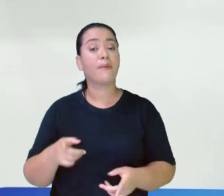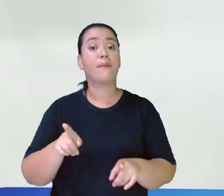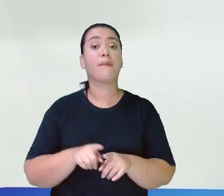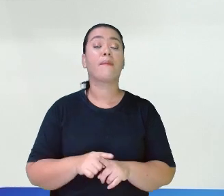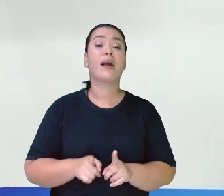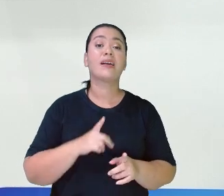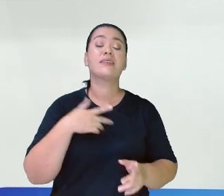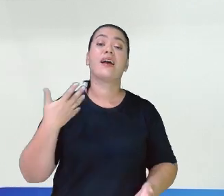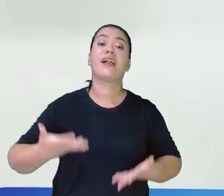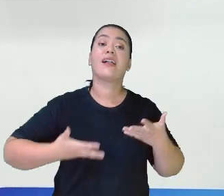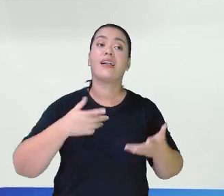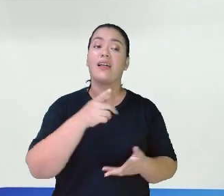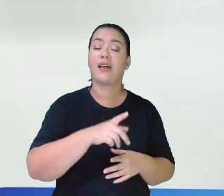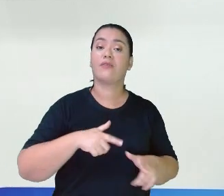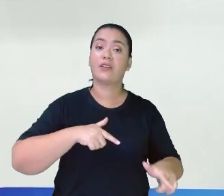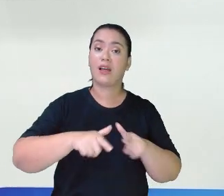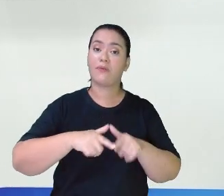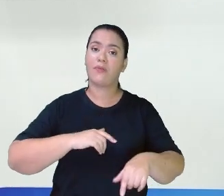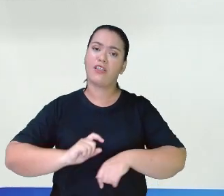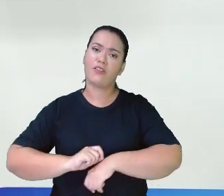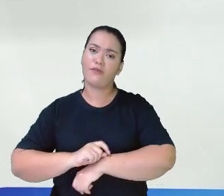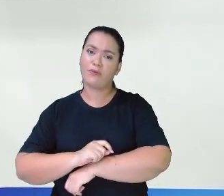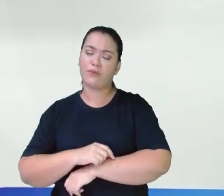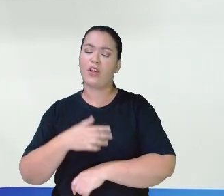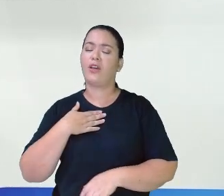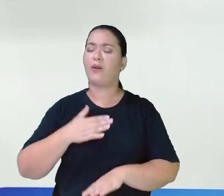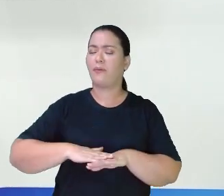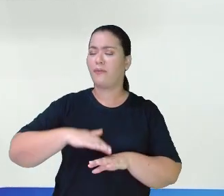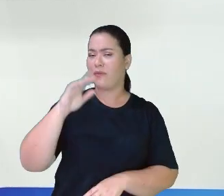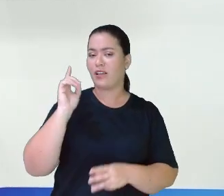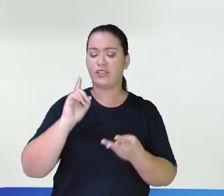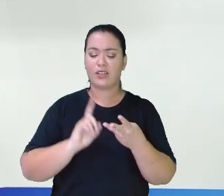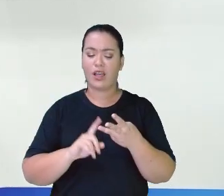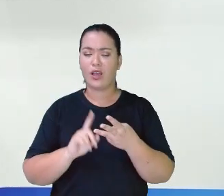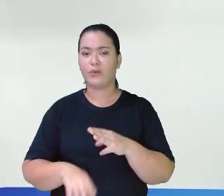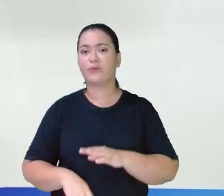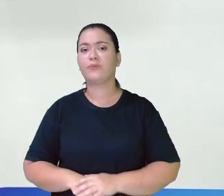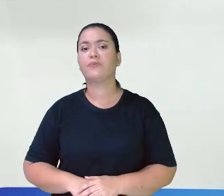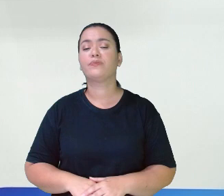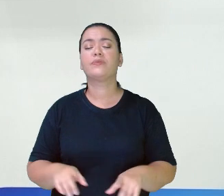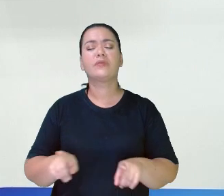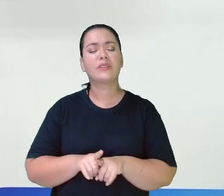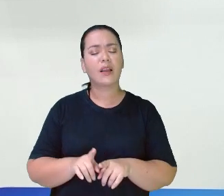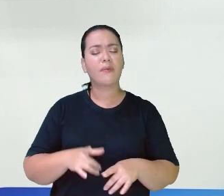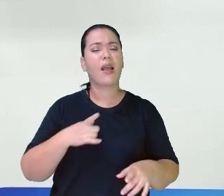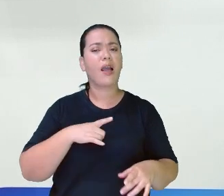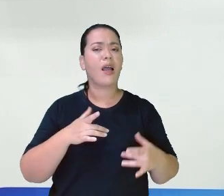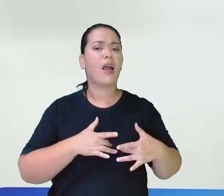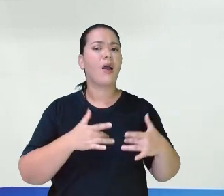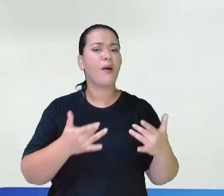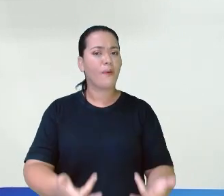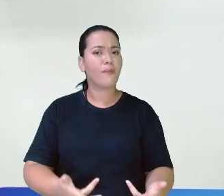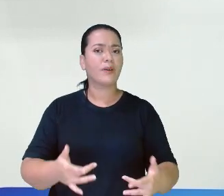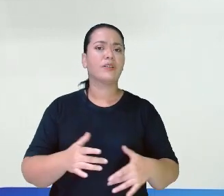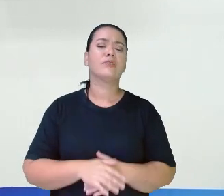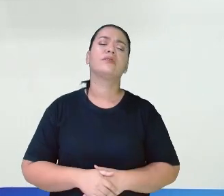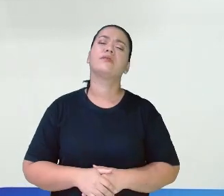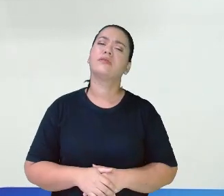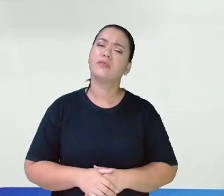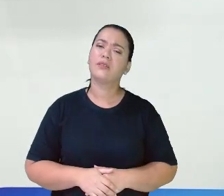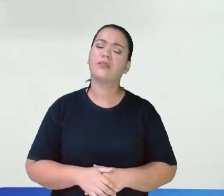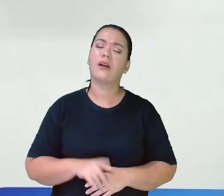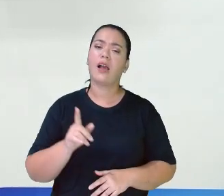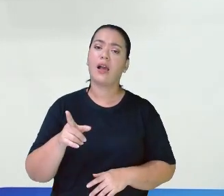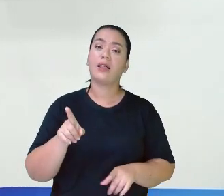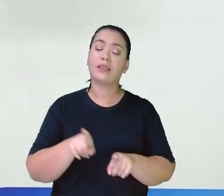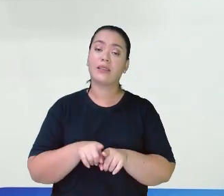alegrava o trabalho das formigas. Então, eu também gosto mais da última versão, além da compaixão, né, pela situação ali da sua vizinha,